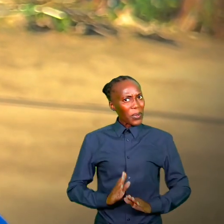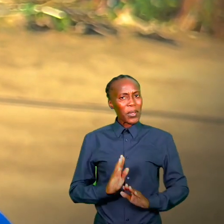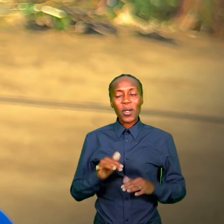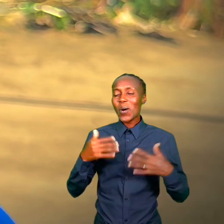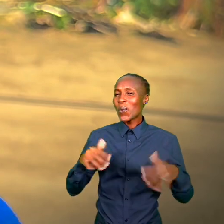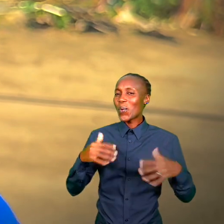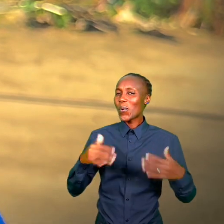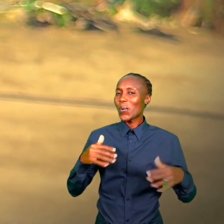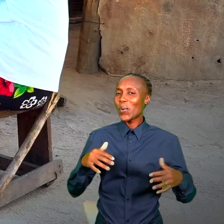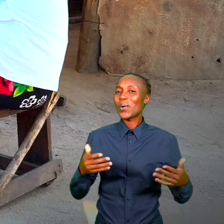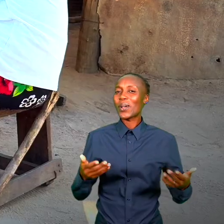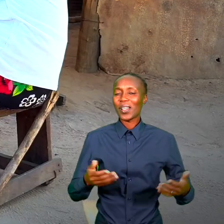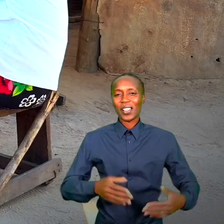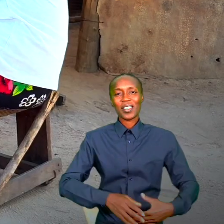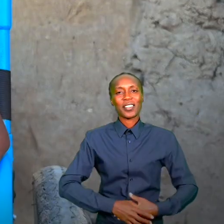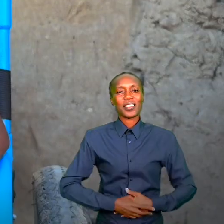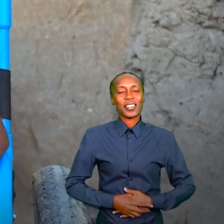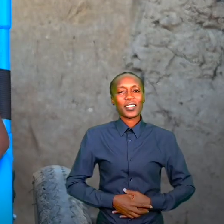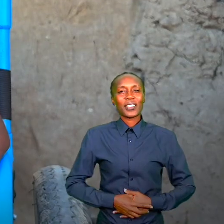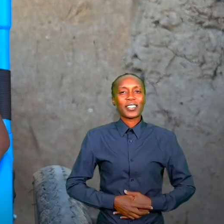filha. Uau!